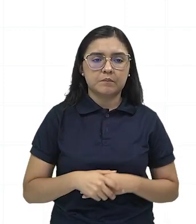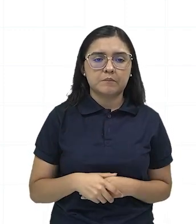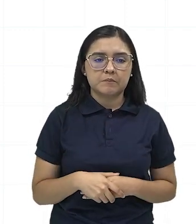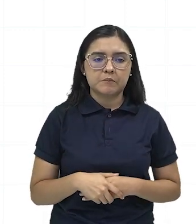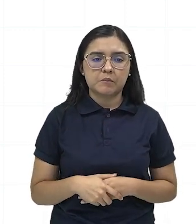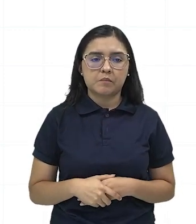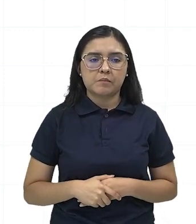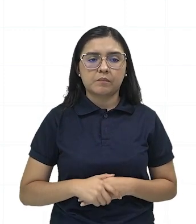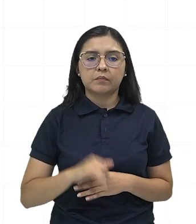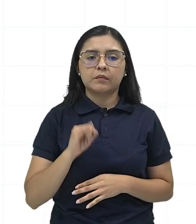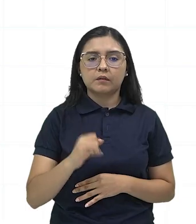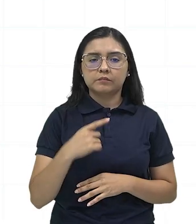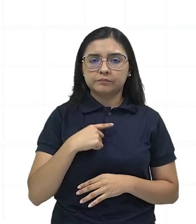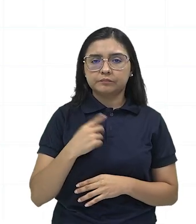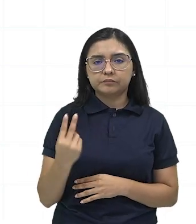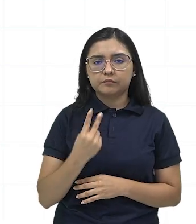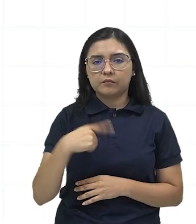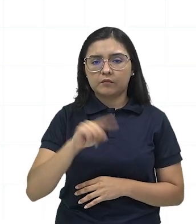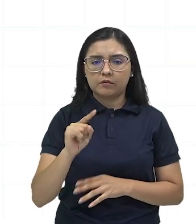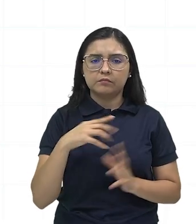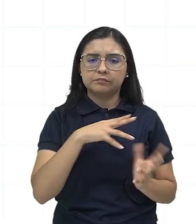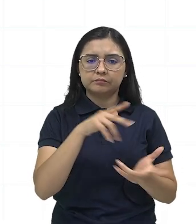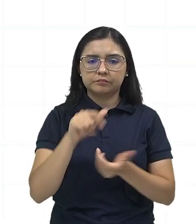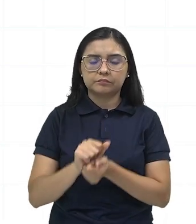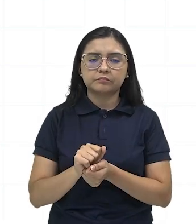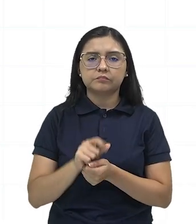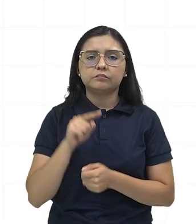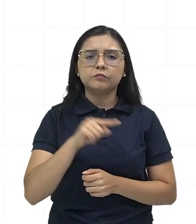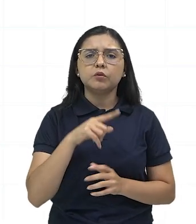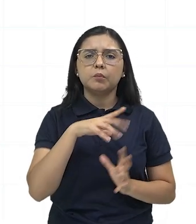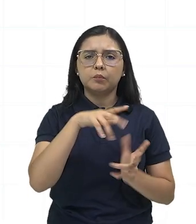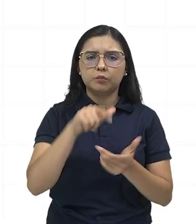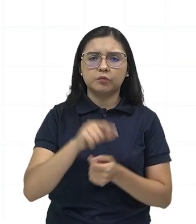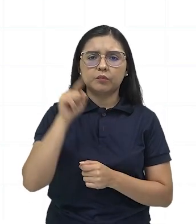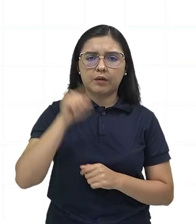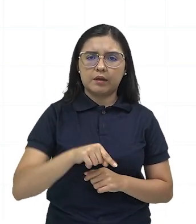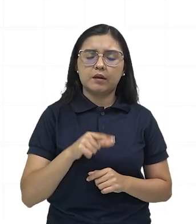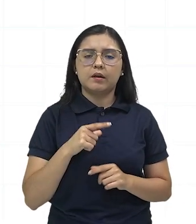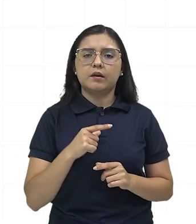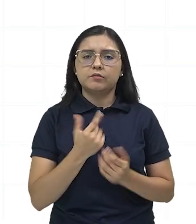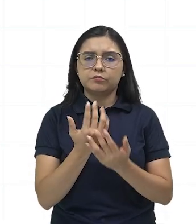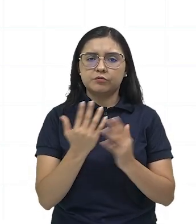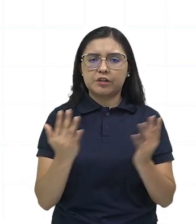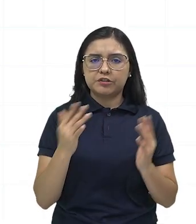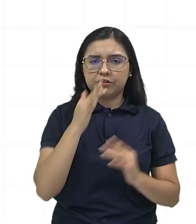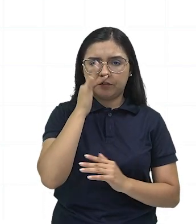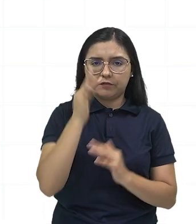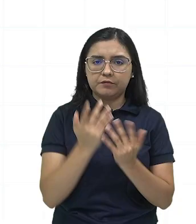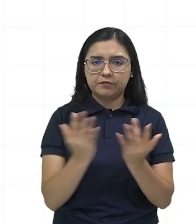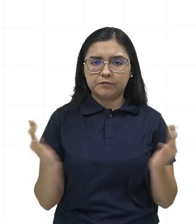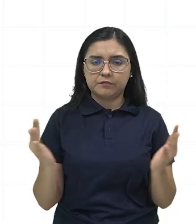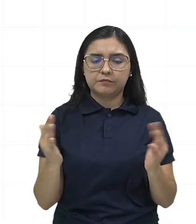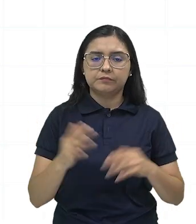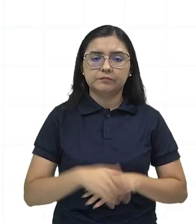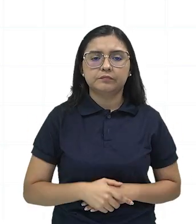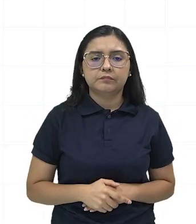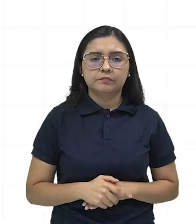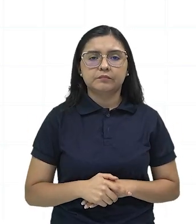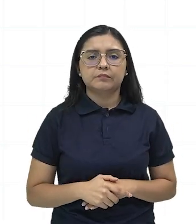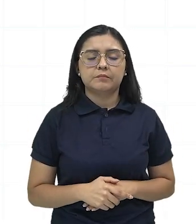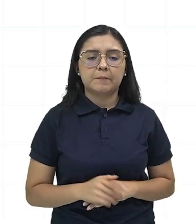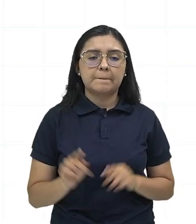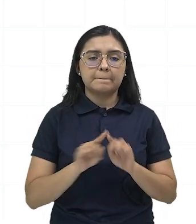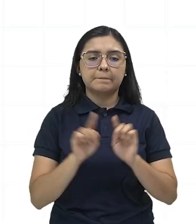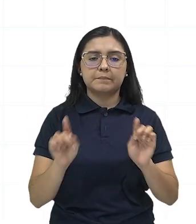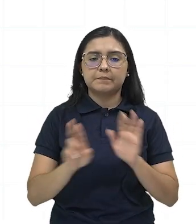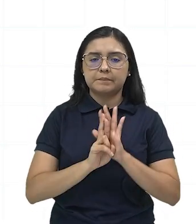um jardim, ora, o mundo é um jardim? Não necessariamente. Mas quando ele compara um jardim, ele quer dizer, ele só é mais extenso, mas ele